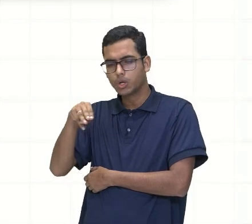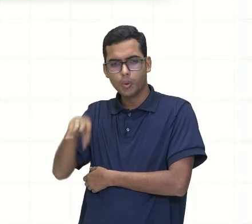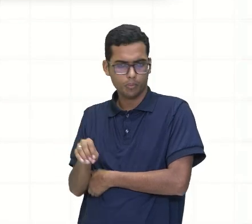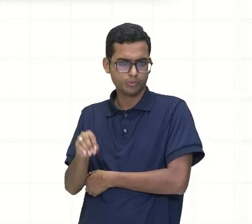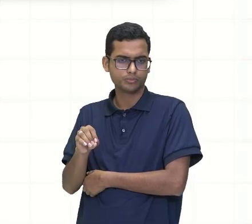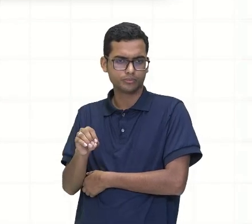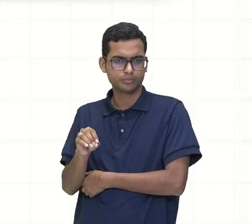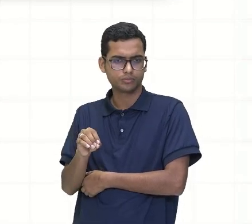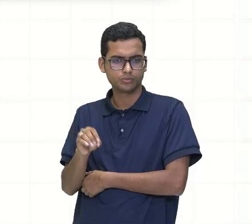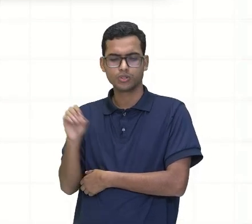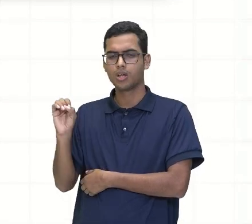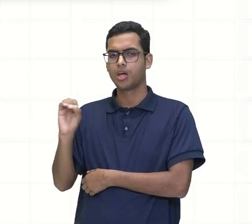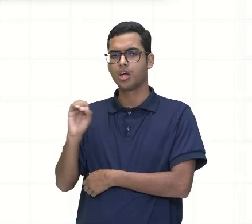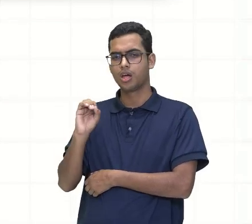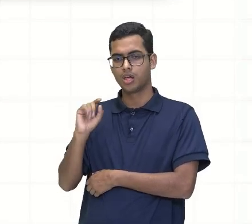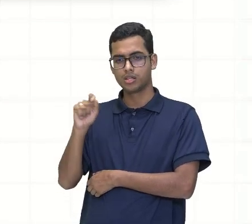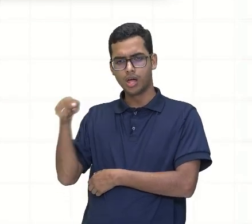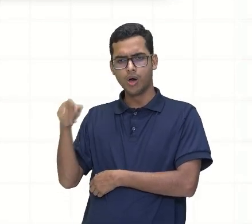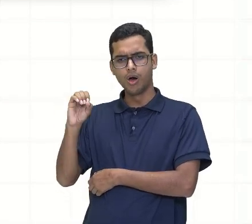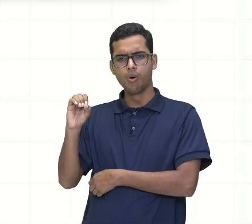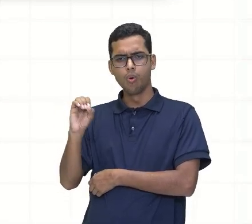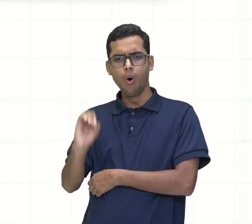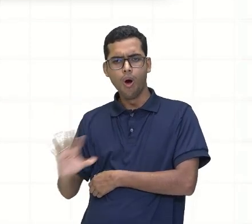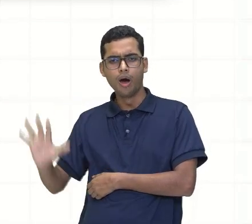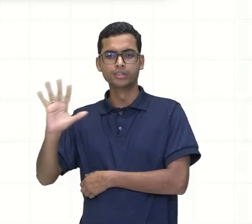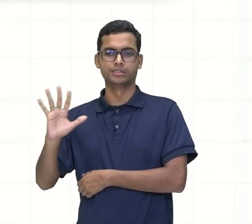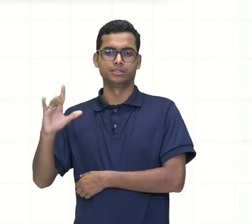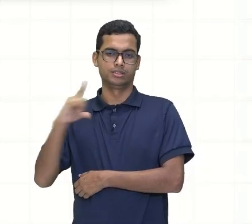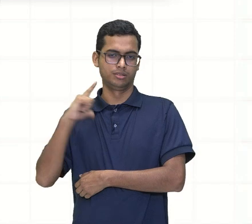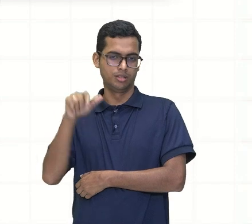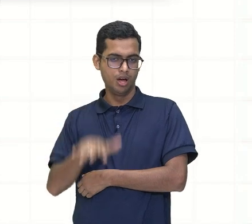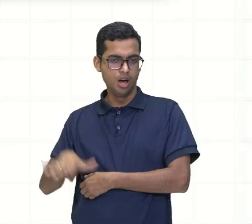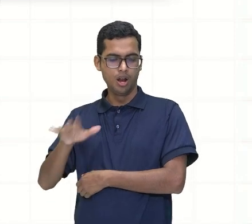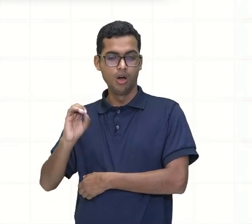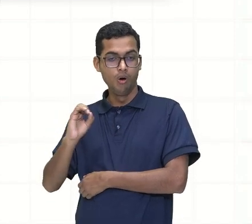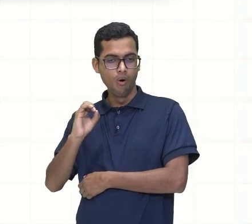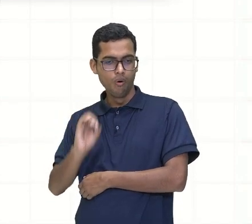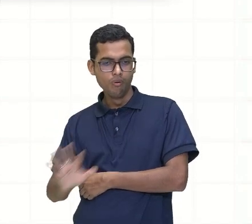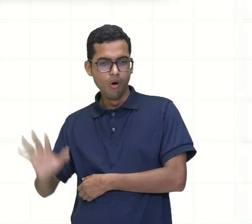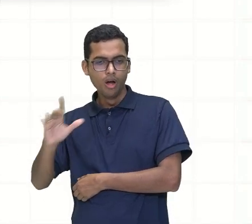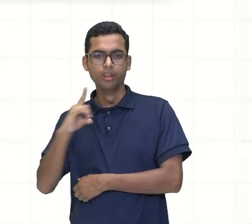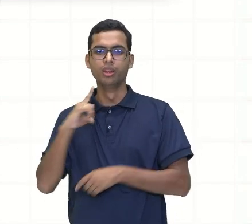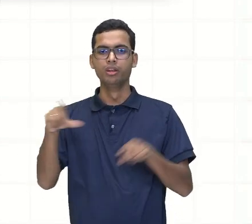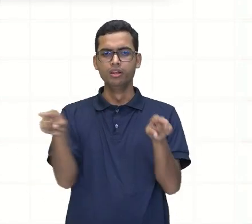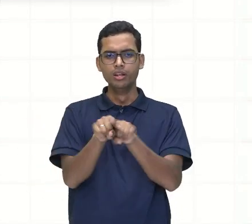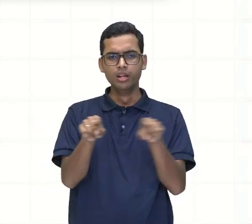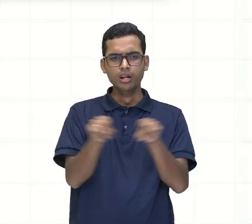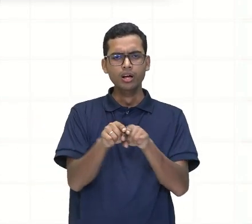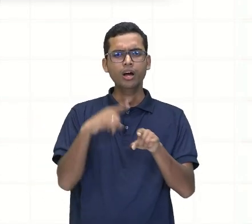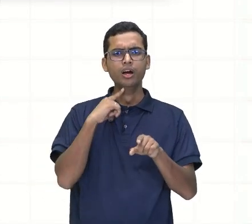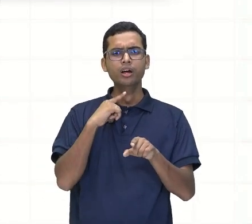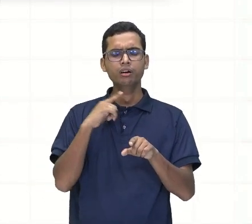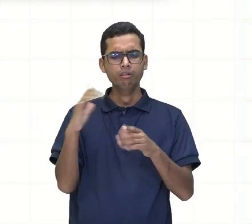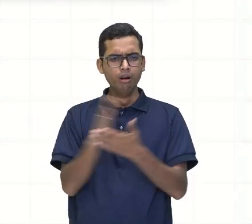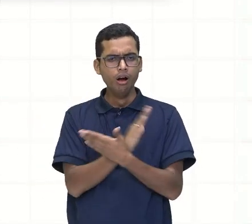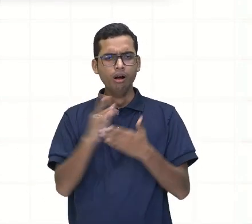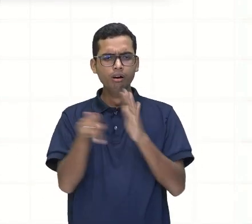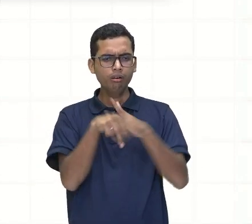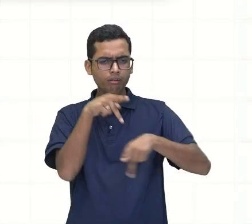né, de conquista desse território. No século XVI, já havia a presença de portugueses e espanhóis nessa